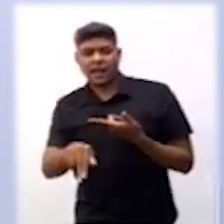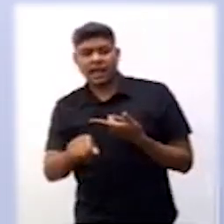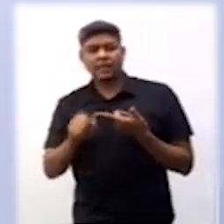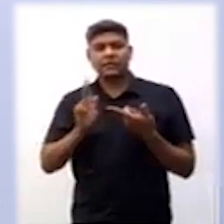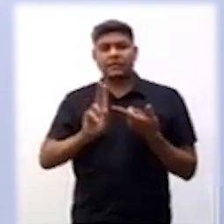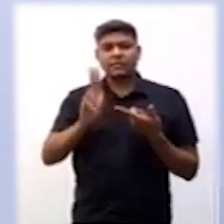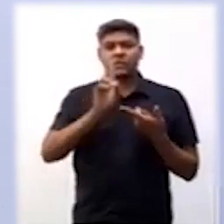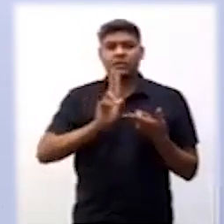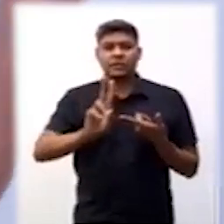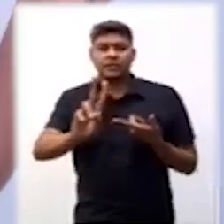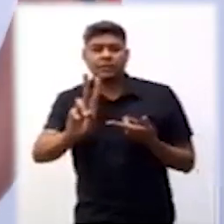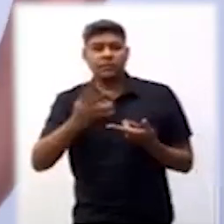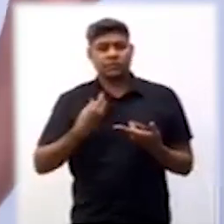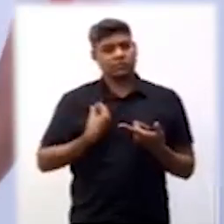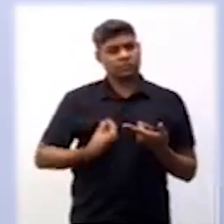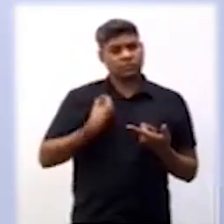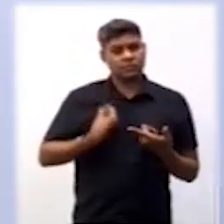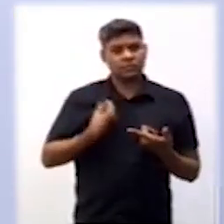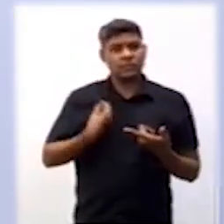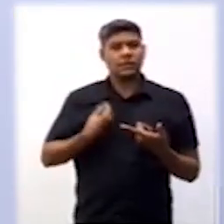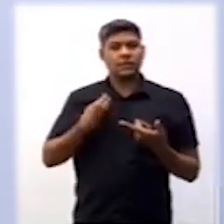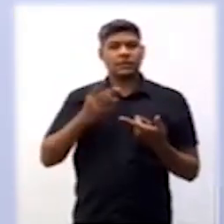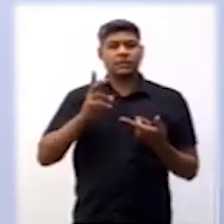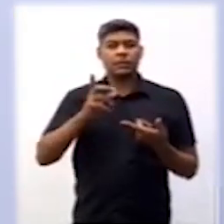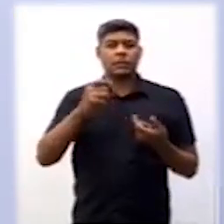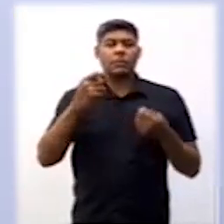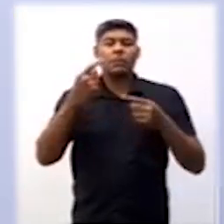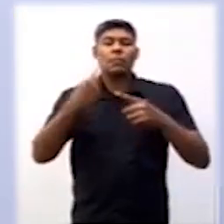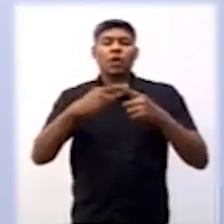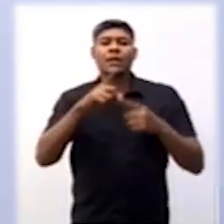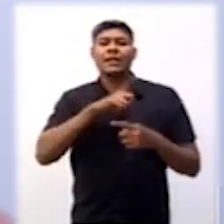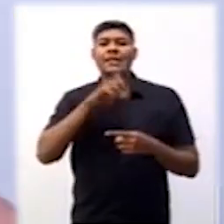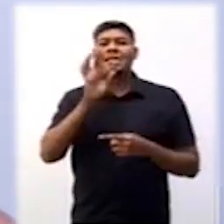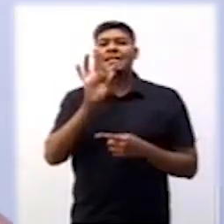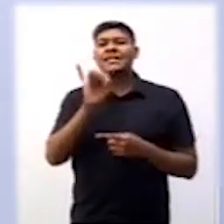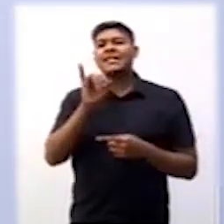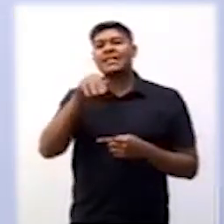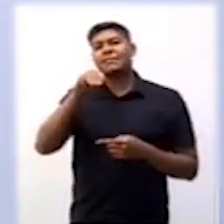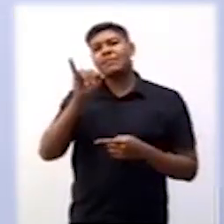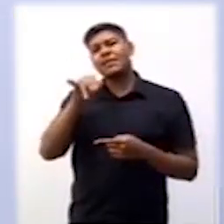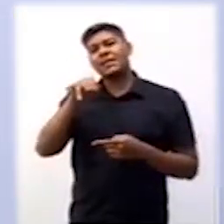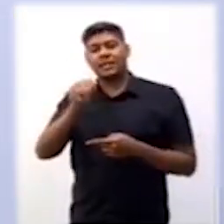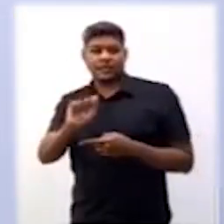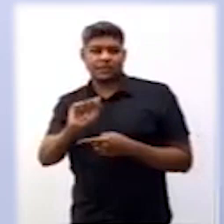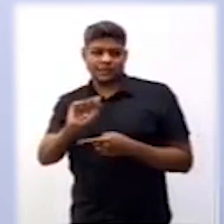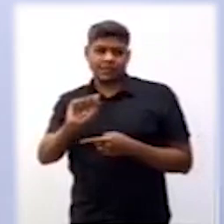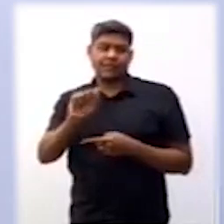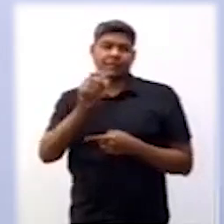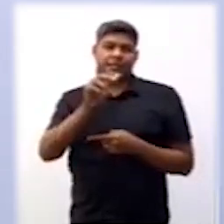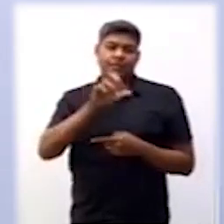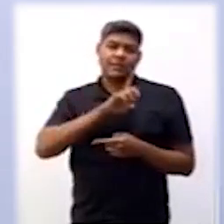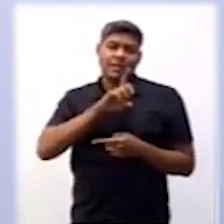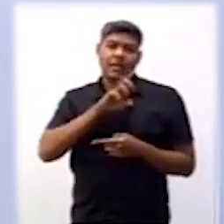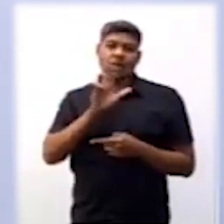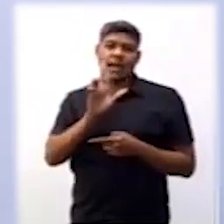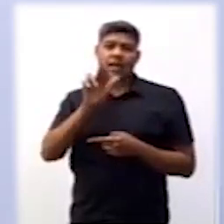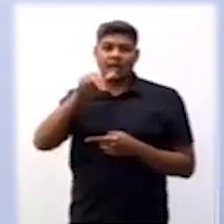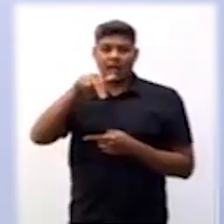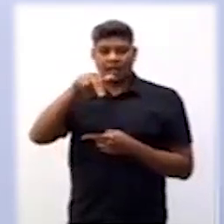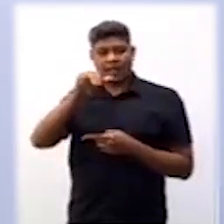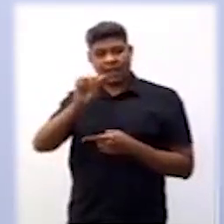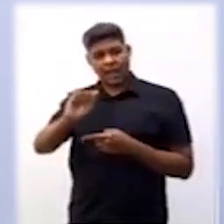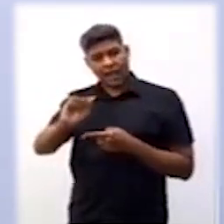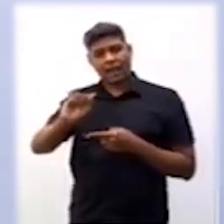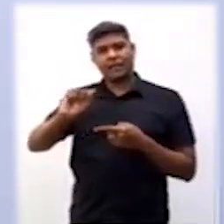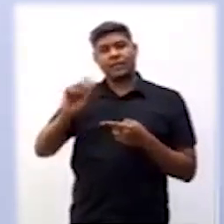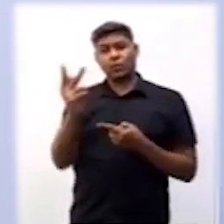sendo DNA, mesmo tendo só uma cadeia, porque tem timina. Tendo timina, é DNA. Existe RNA de cadeia dupla. Ah, Kennedy, mas